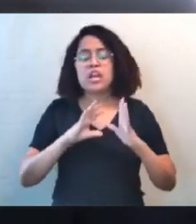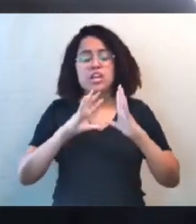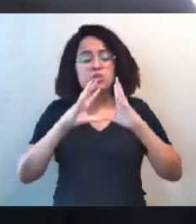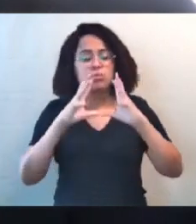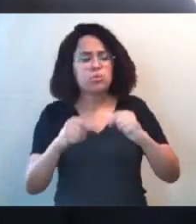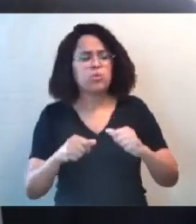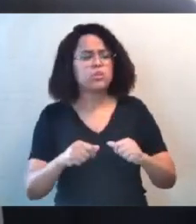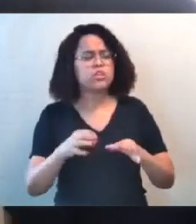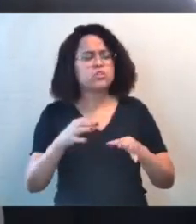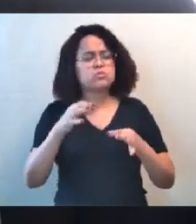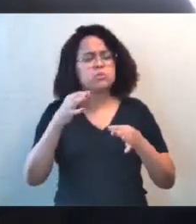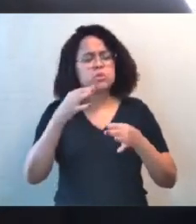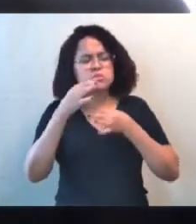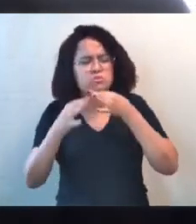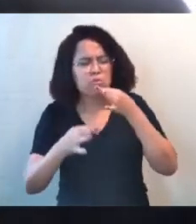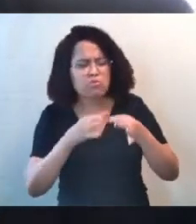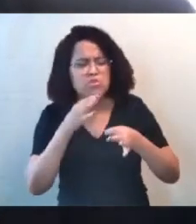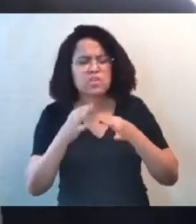obrigado.